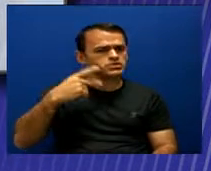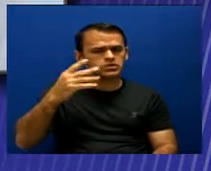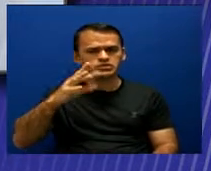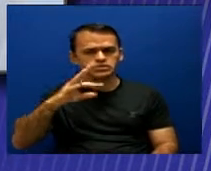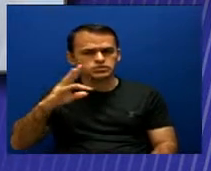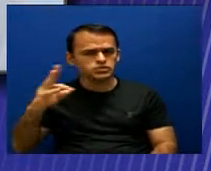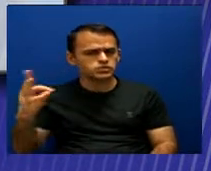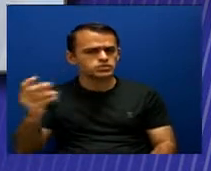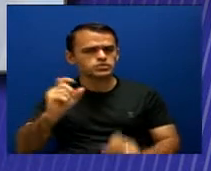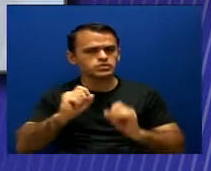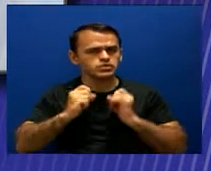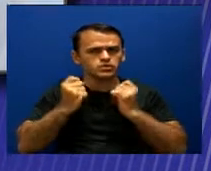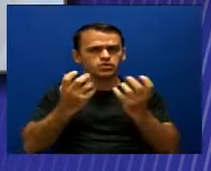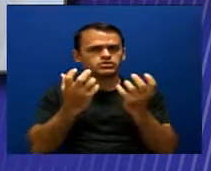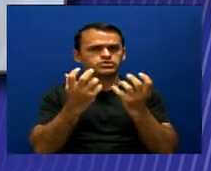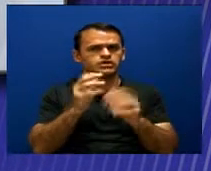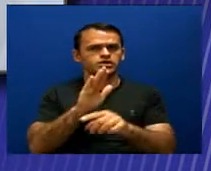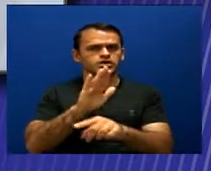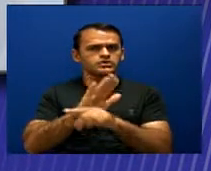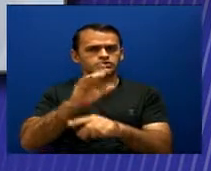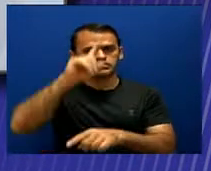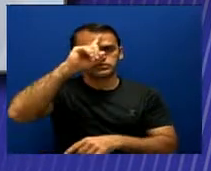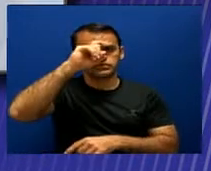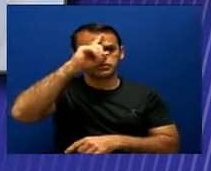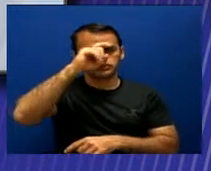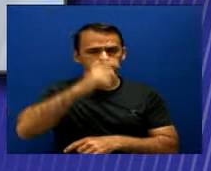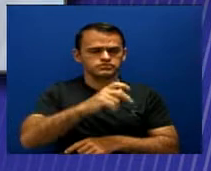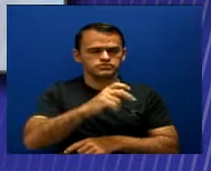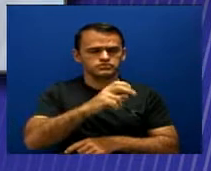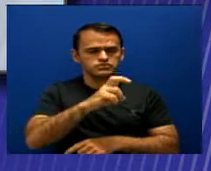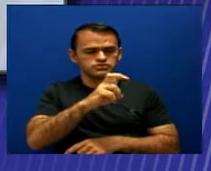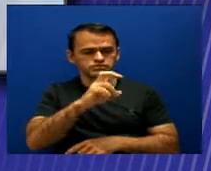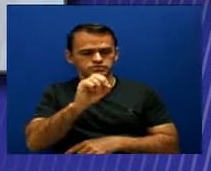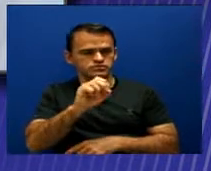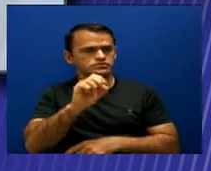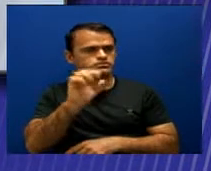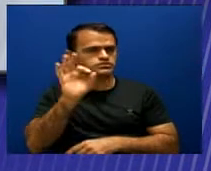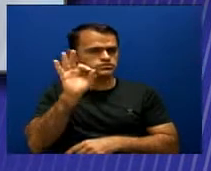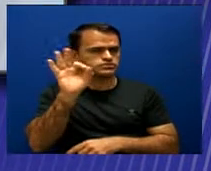estão em prol para ajudar a Santa Casa. Ótimo. 50%